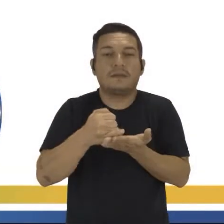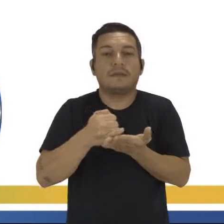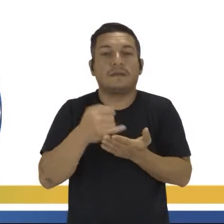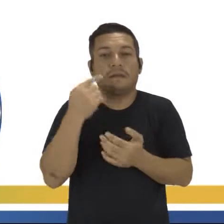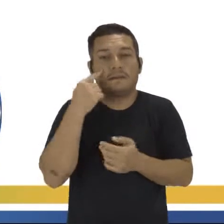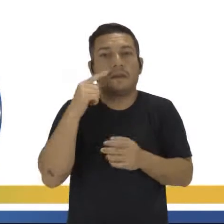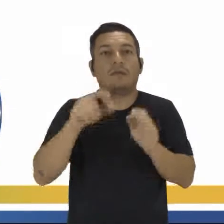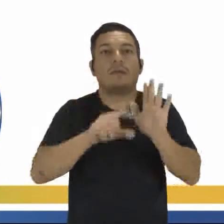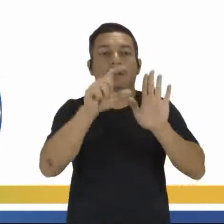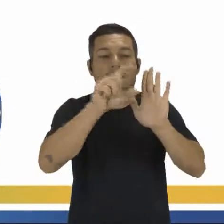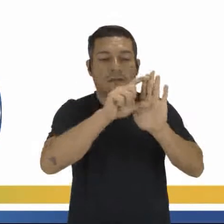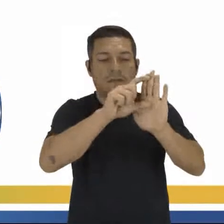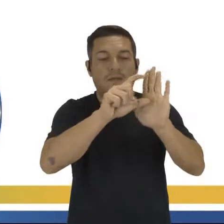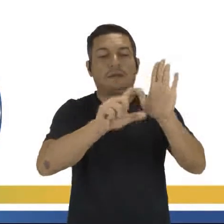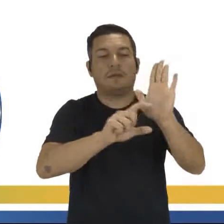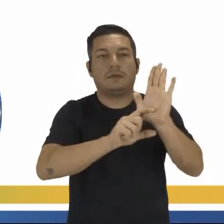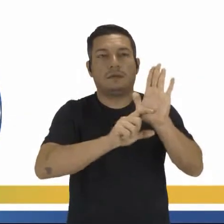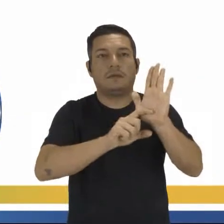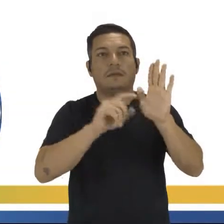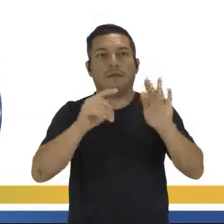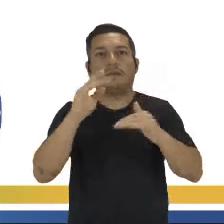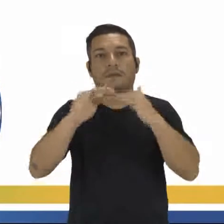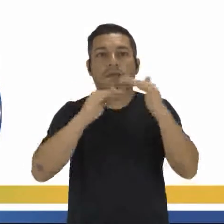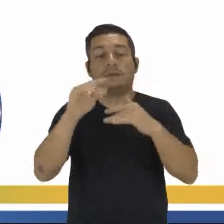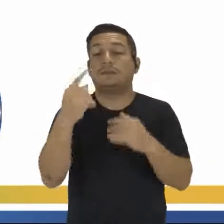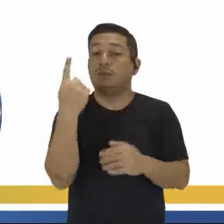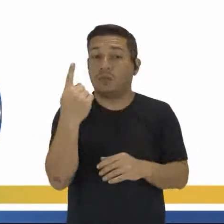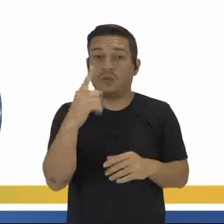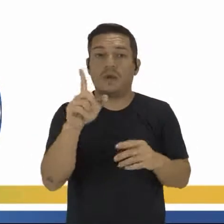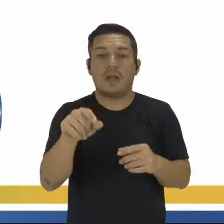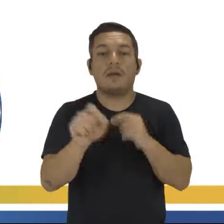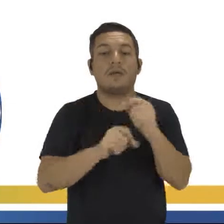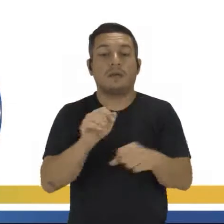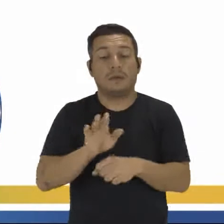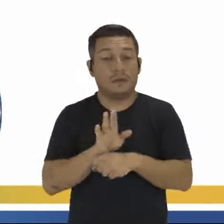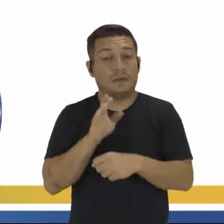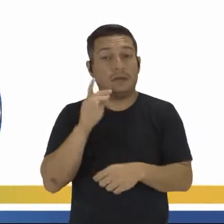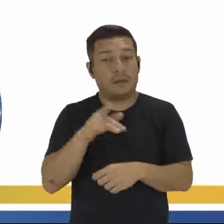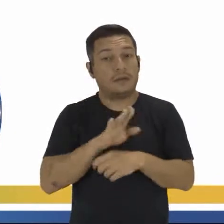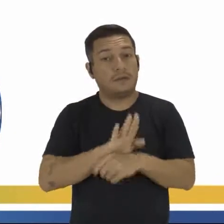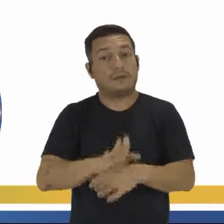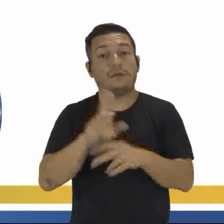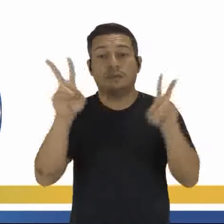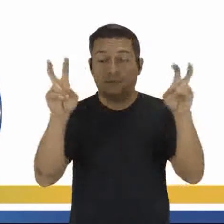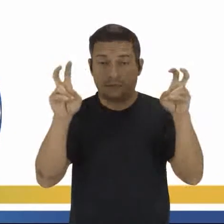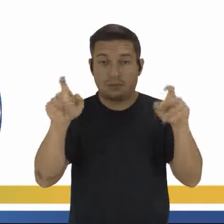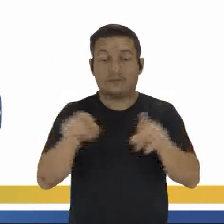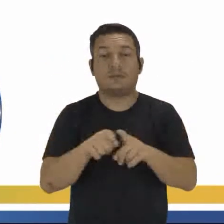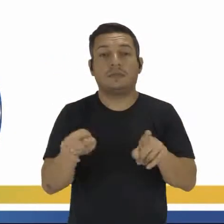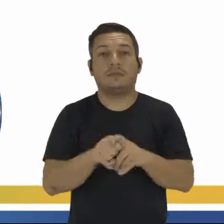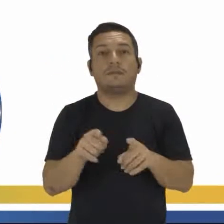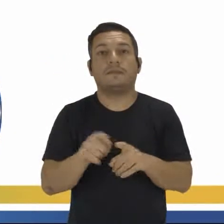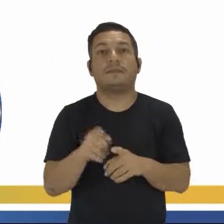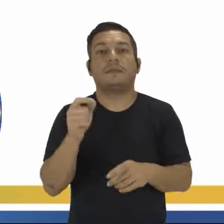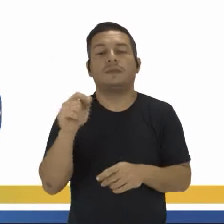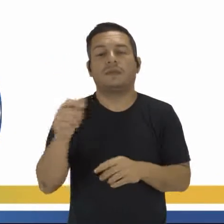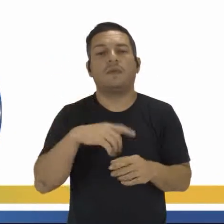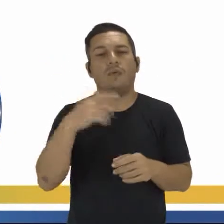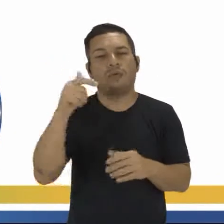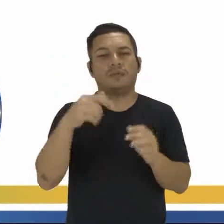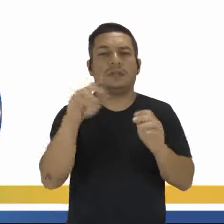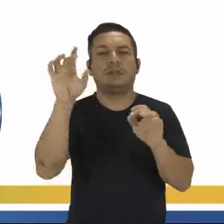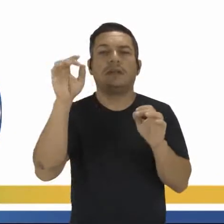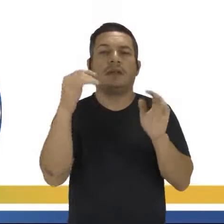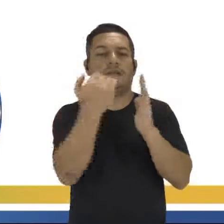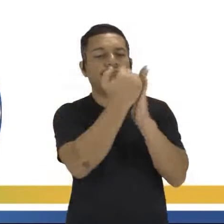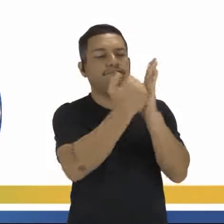que os parágrafos de desenvolvimento vão ser, um deles a favor do tema e outro mostrando pontos mais negativos, um